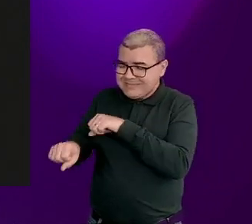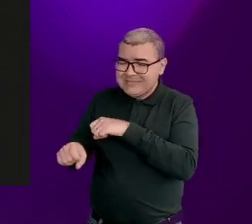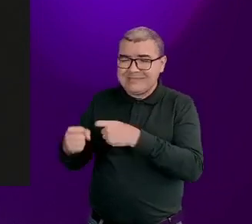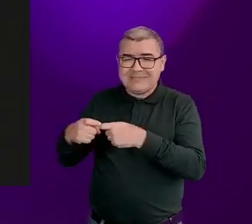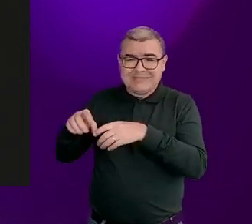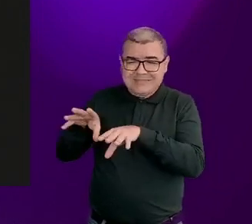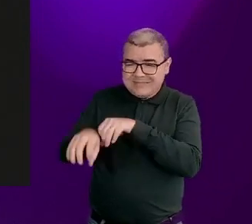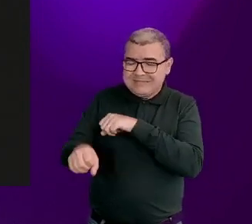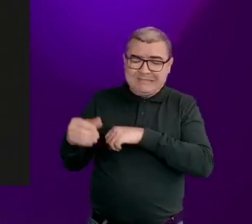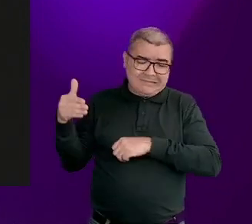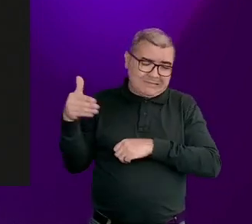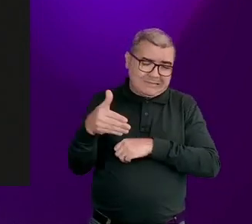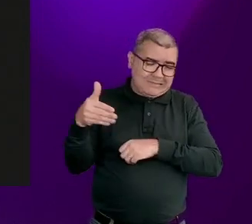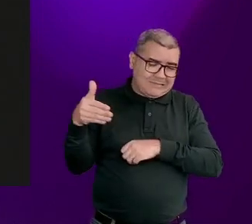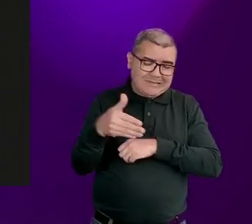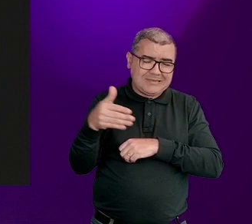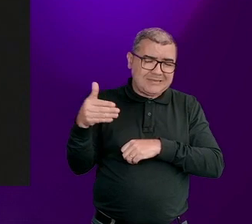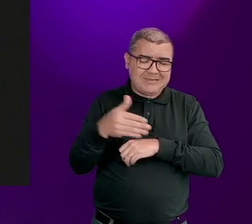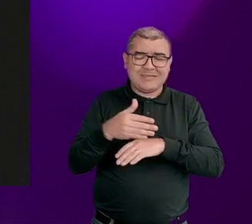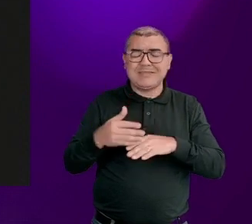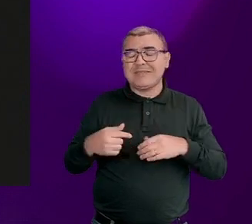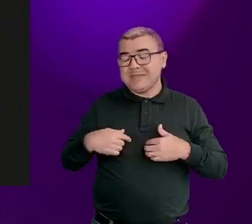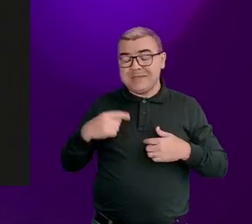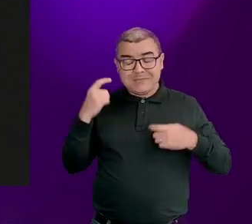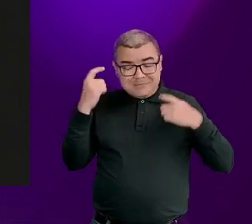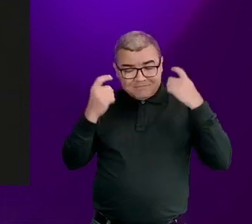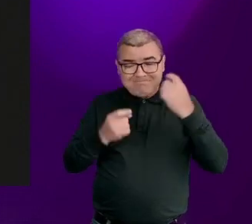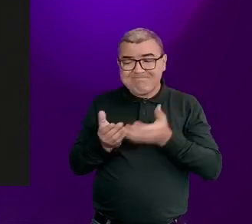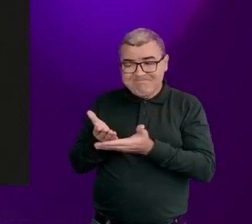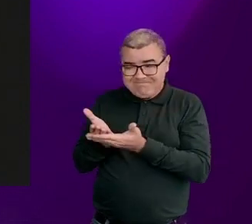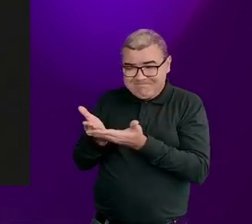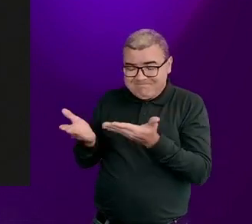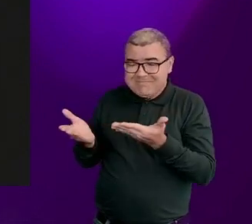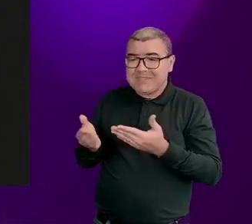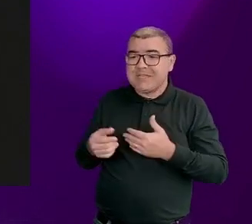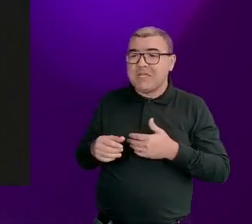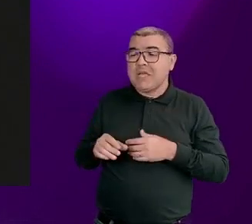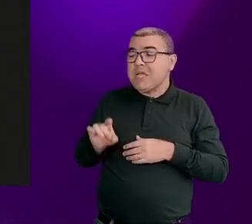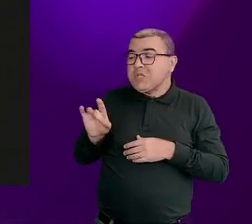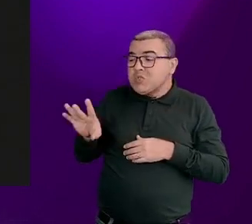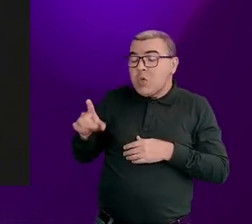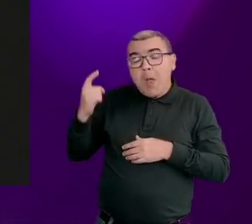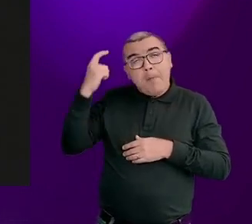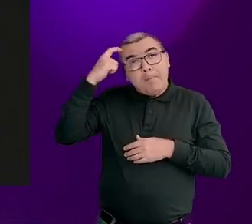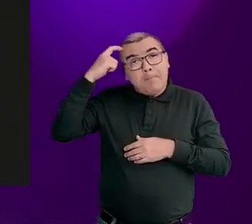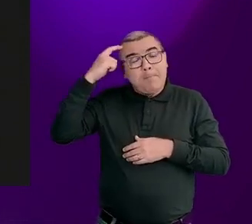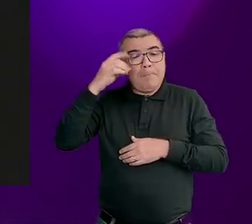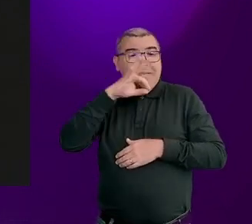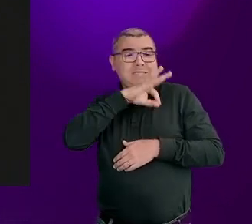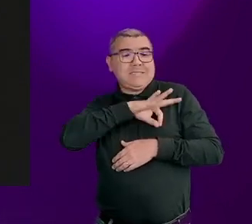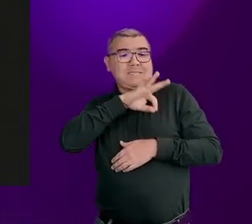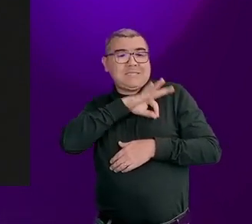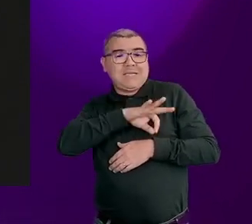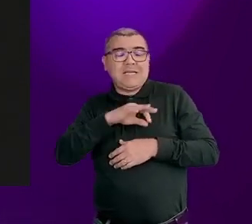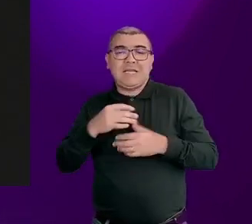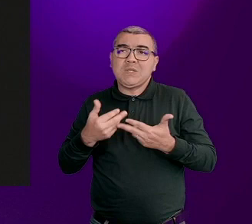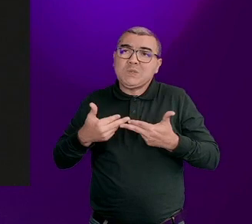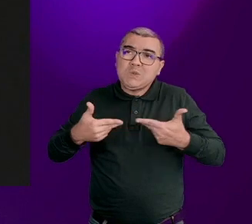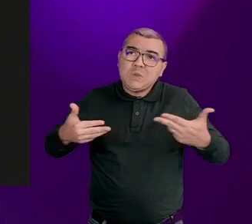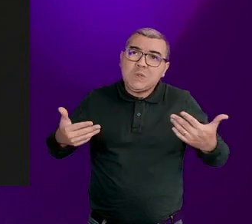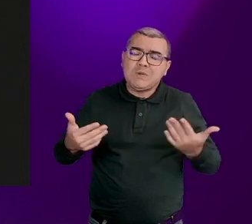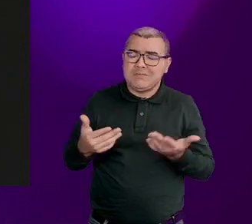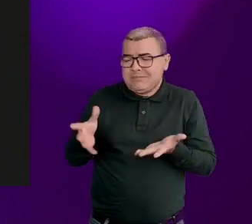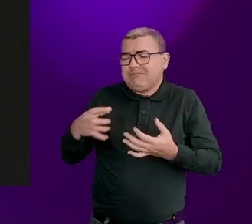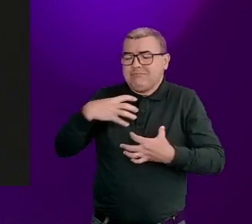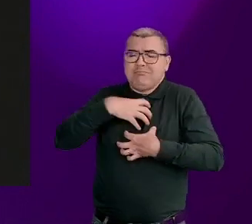muito selvagem, enfim, e preocupados com sobreviver, ganhar dinheiro, e sentimentos